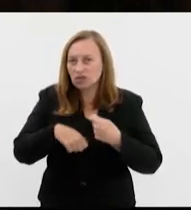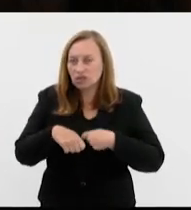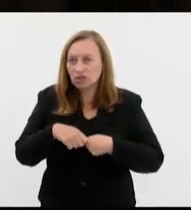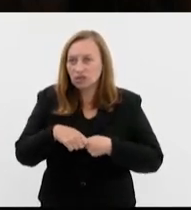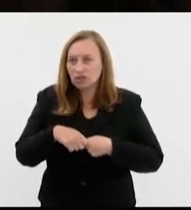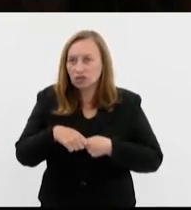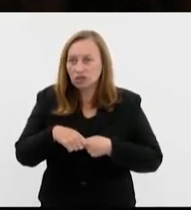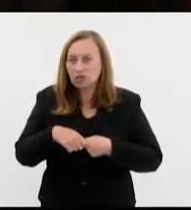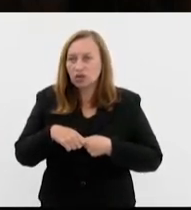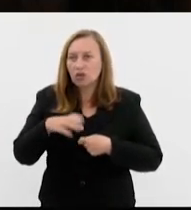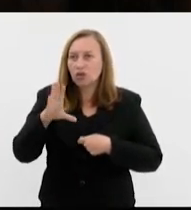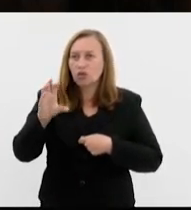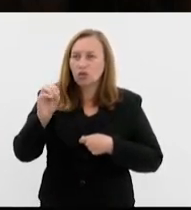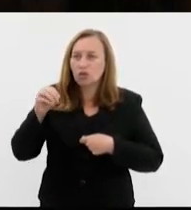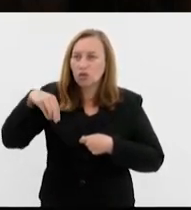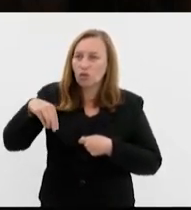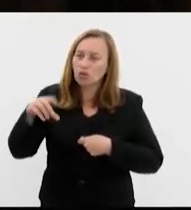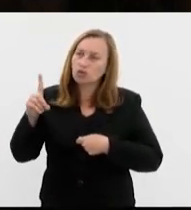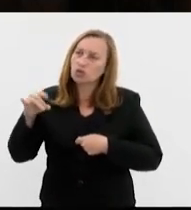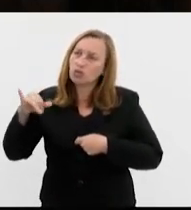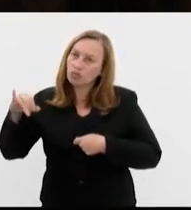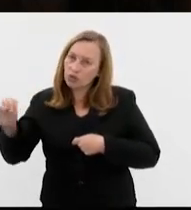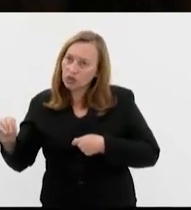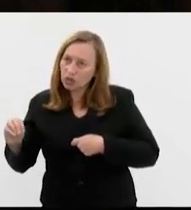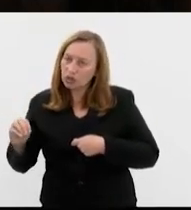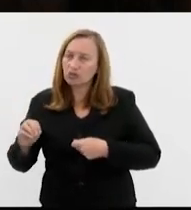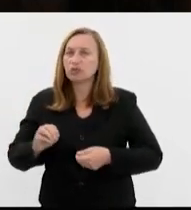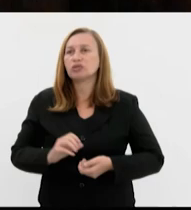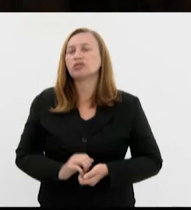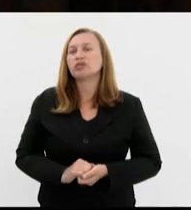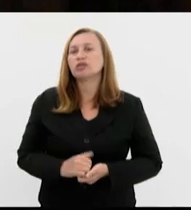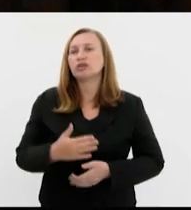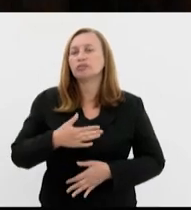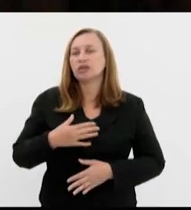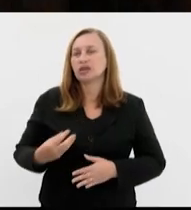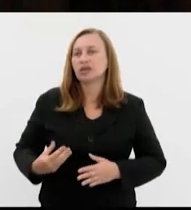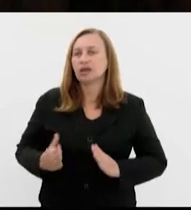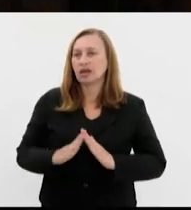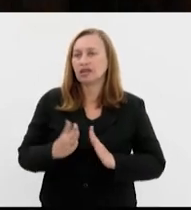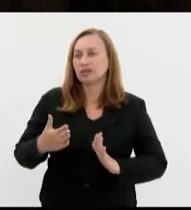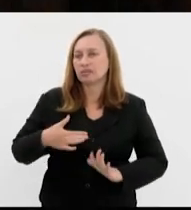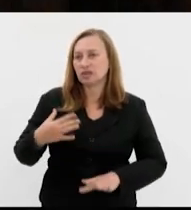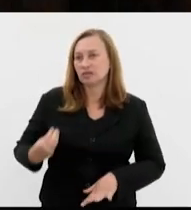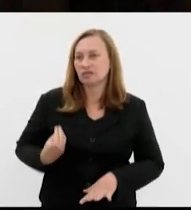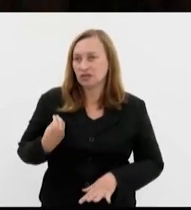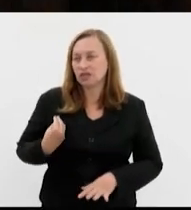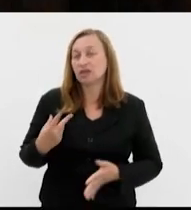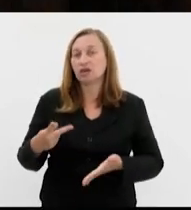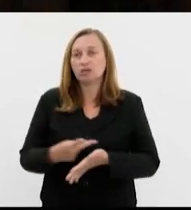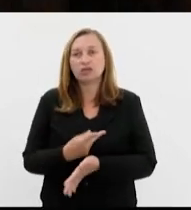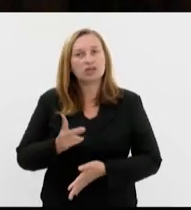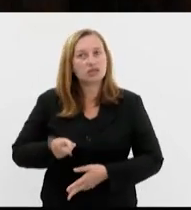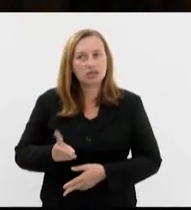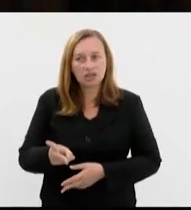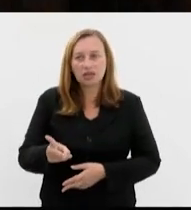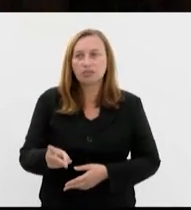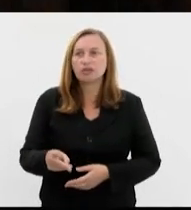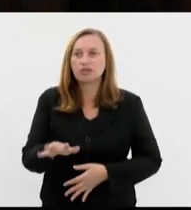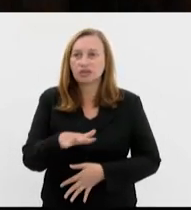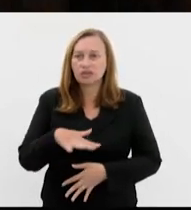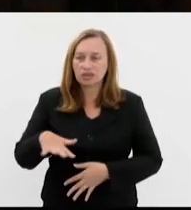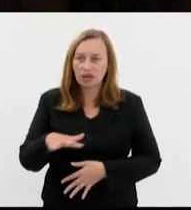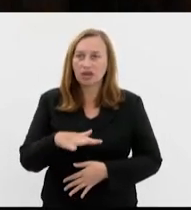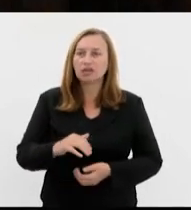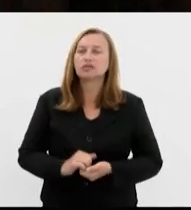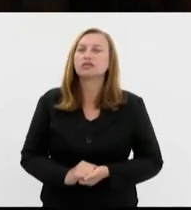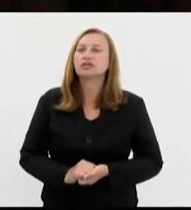Econômica Federal, contratar uma empresa para administrar o condomínio do Minha Casa Minha Vida, isso aí é um procedimento que acontece em todas as unidades, né, em todos